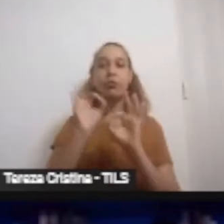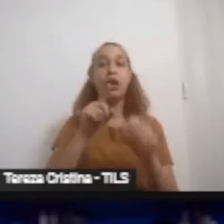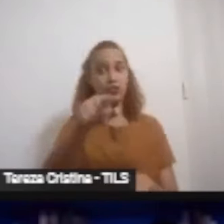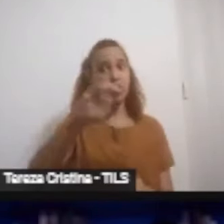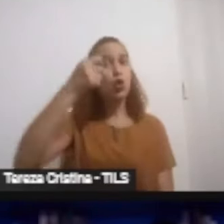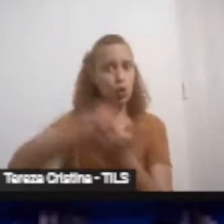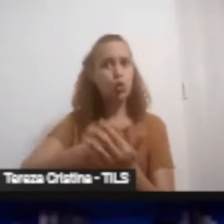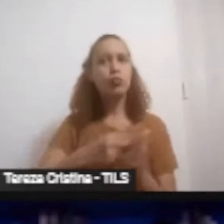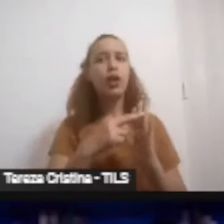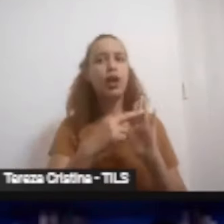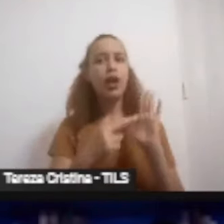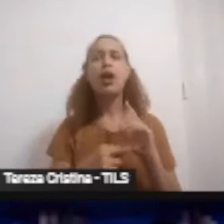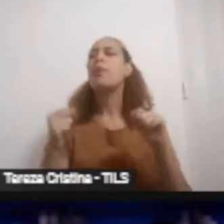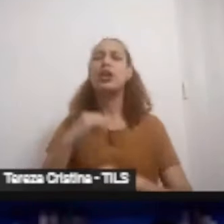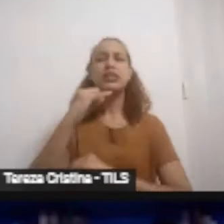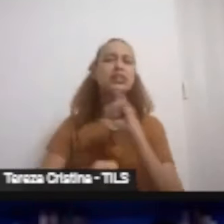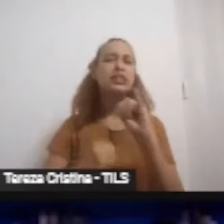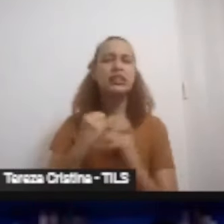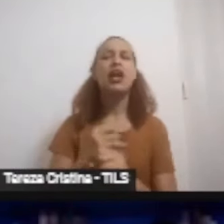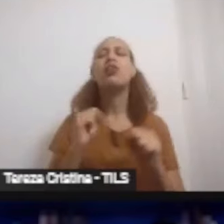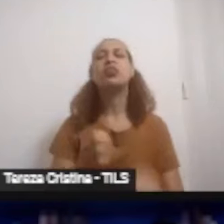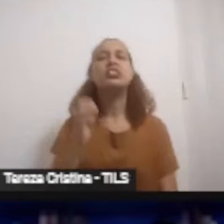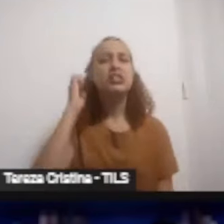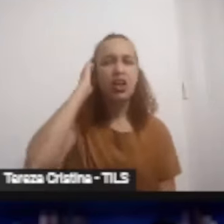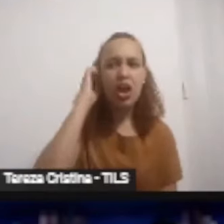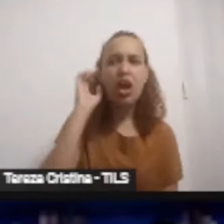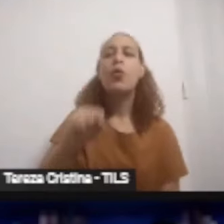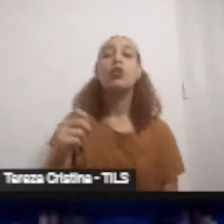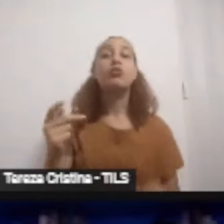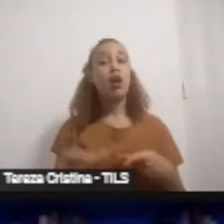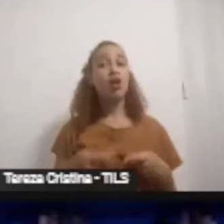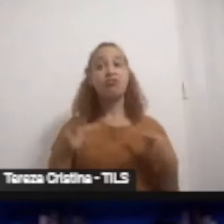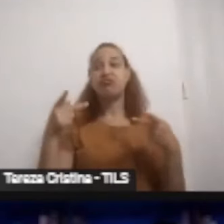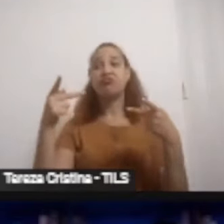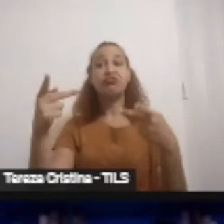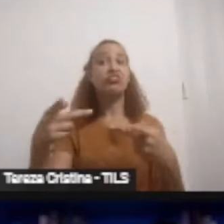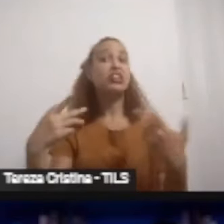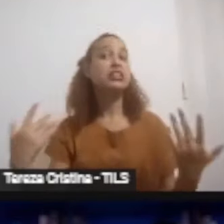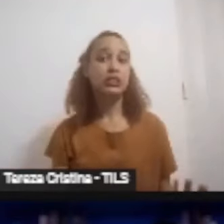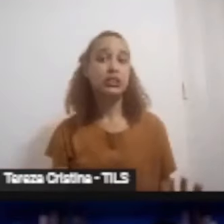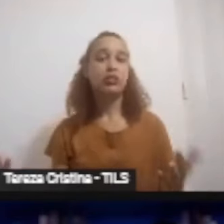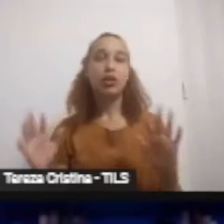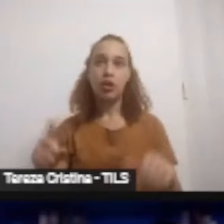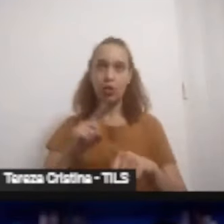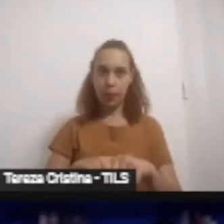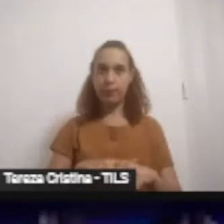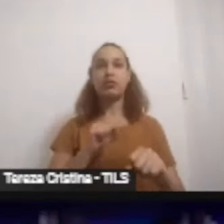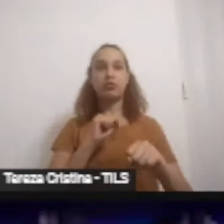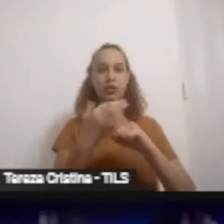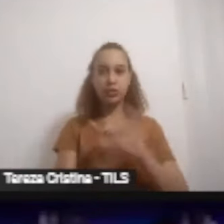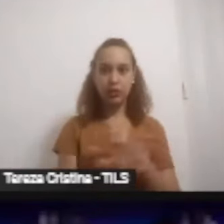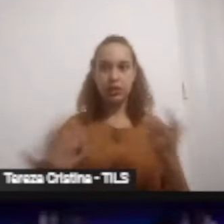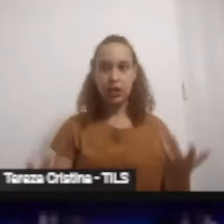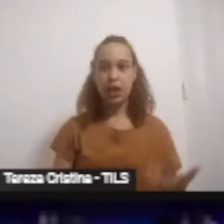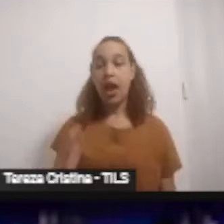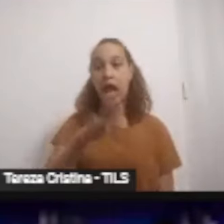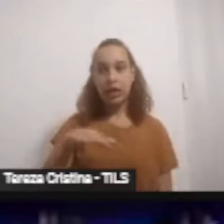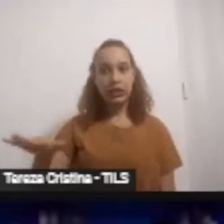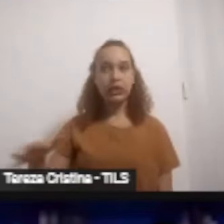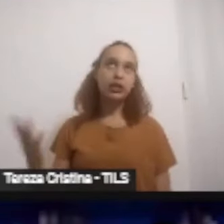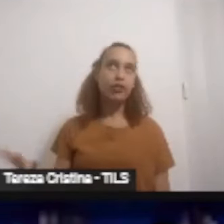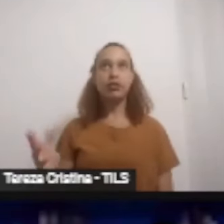Pode ser internet, pode ser celular, pode ser uma visita quando a gente não está na pandemia. É uma criança que pega a bike e vai na casa do